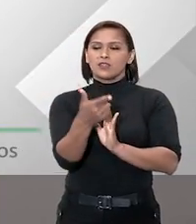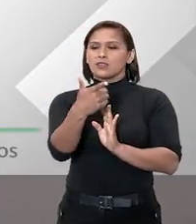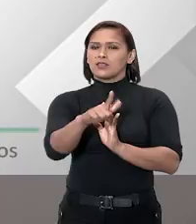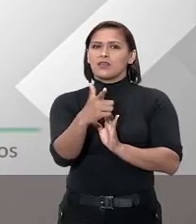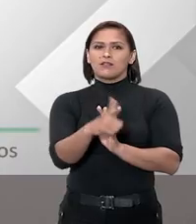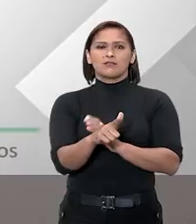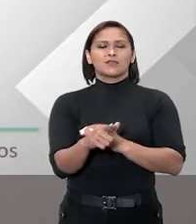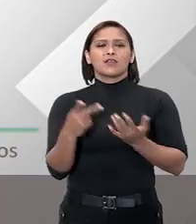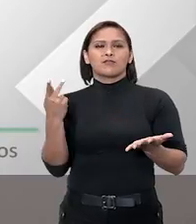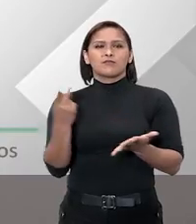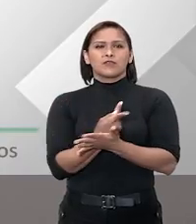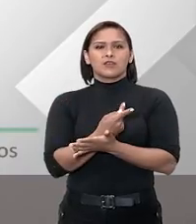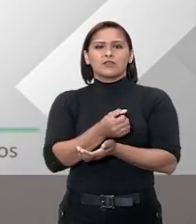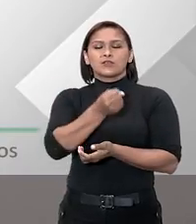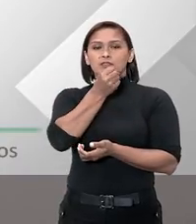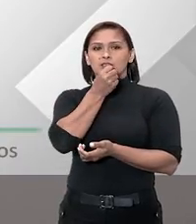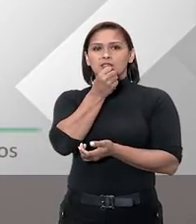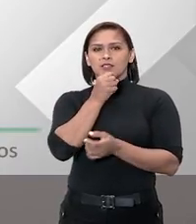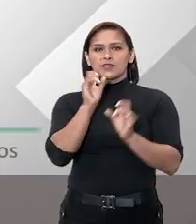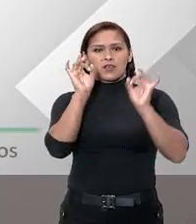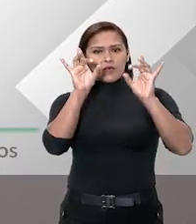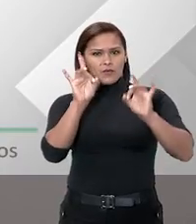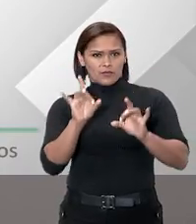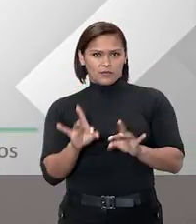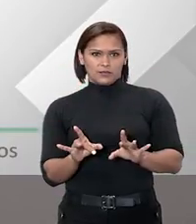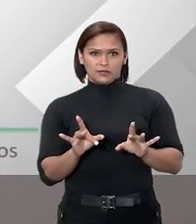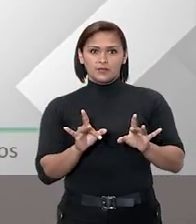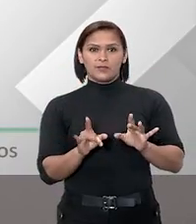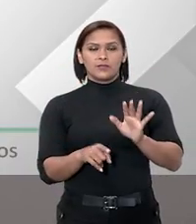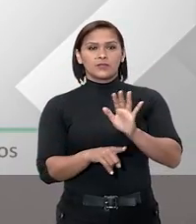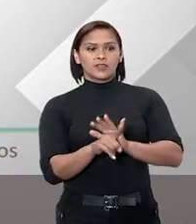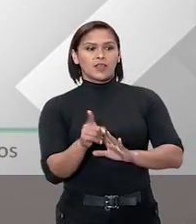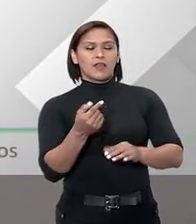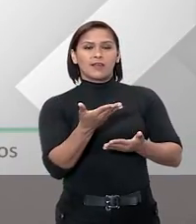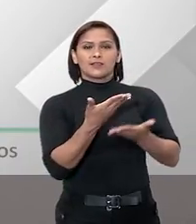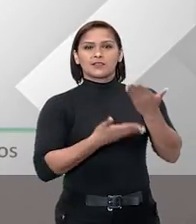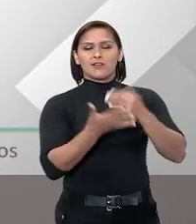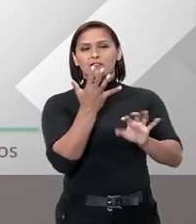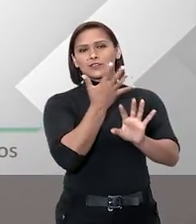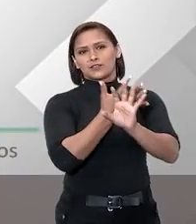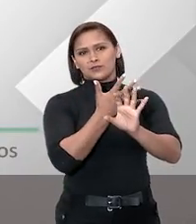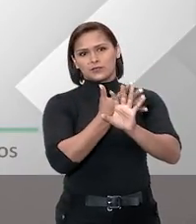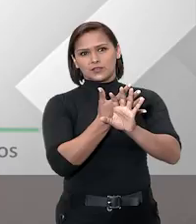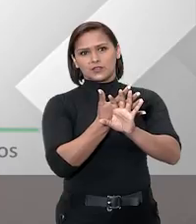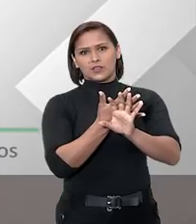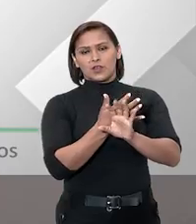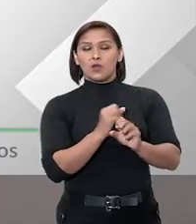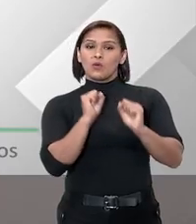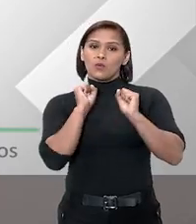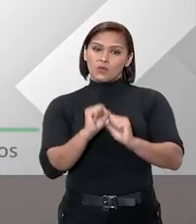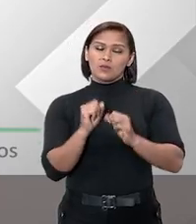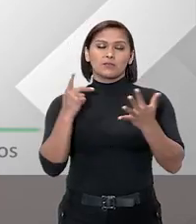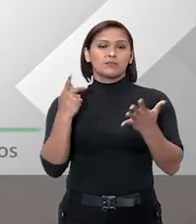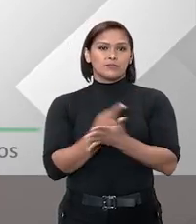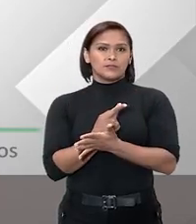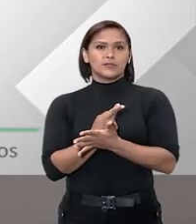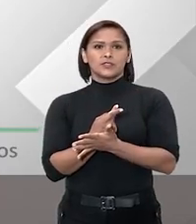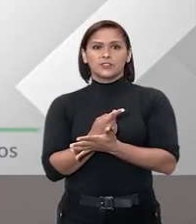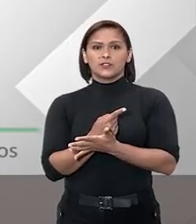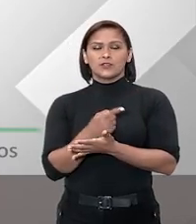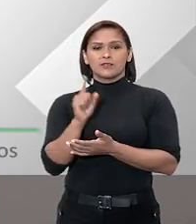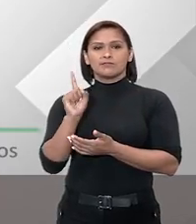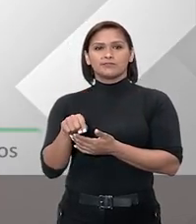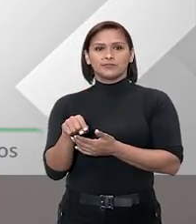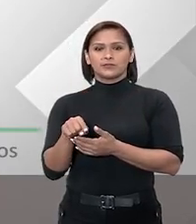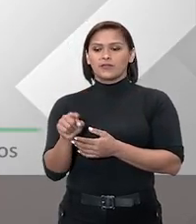não deve ser realizado o depoimento especial através de videoconferência. O que pode sim acontecer